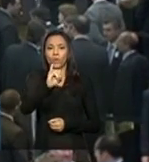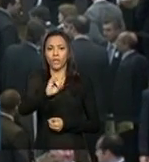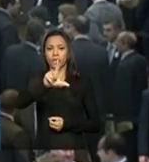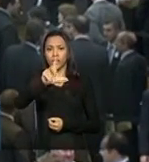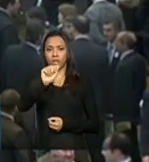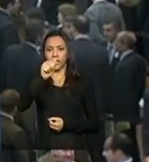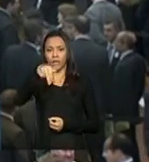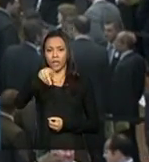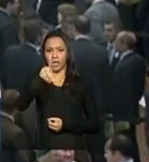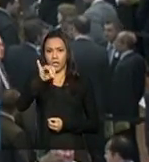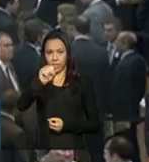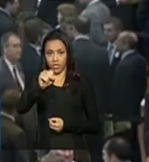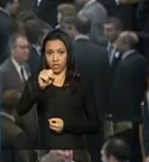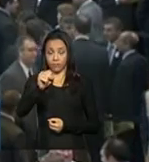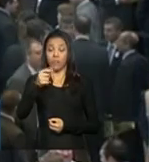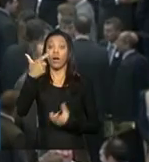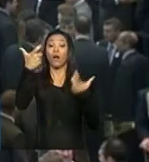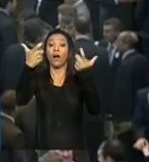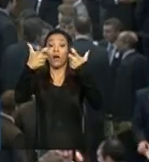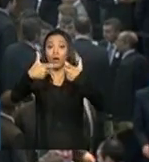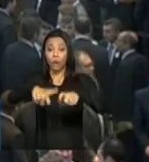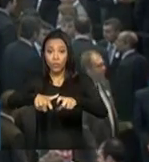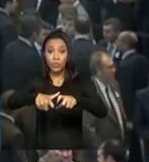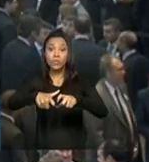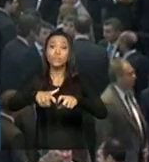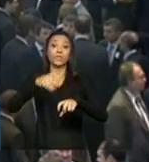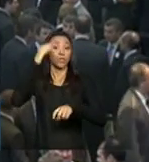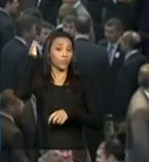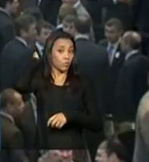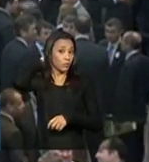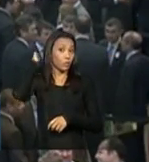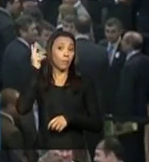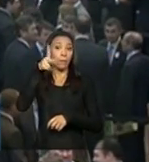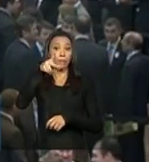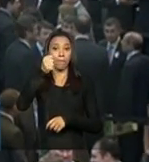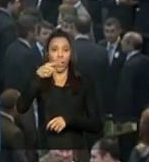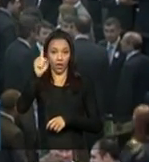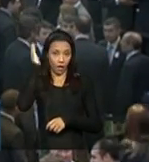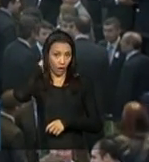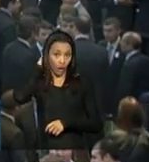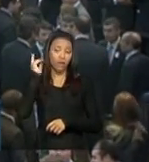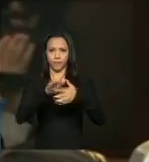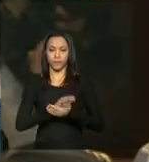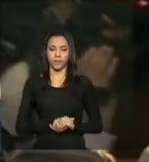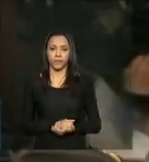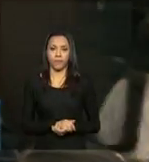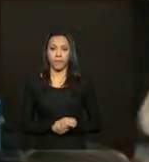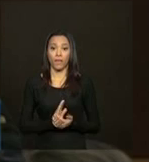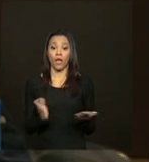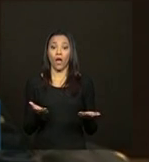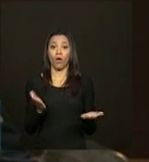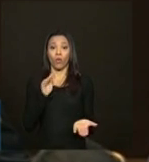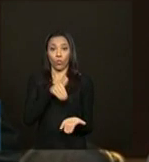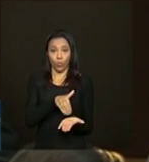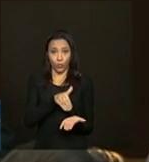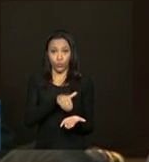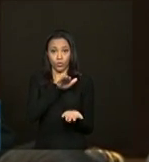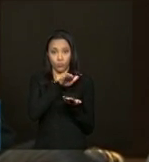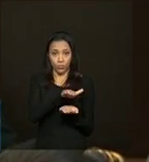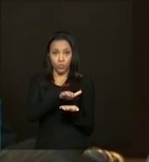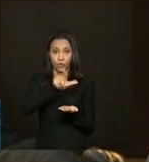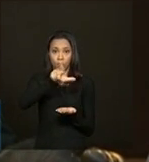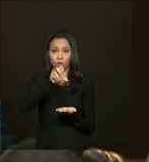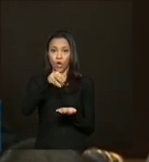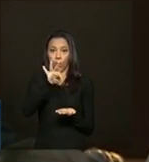Pará. E vai atender principalmente a região sudeste do estado. O último lote, composto